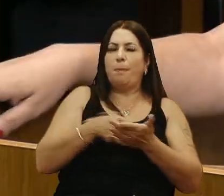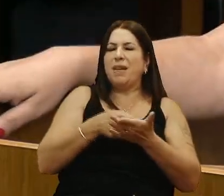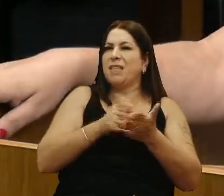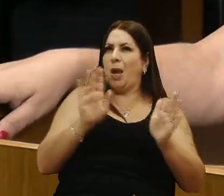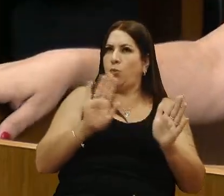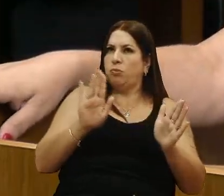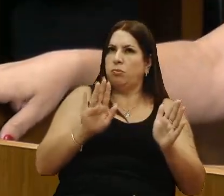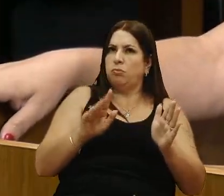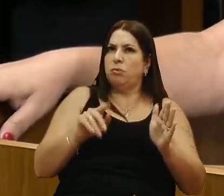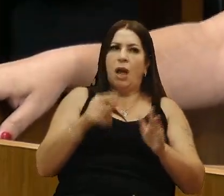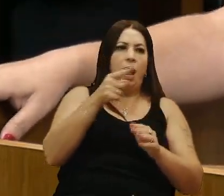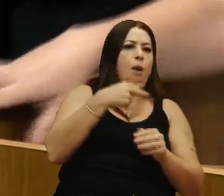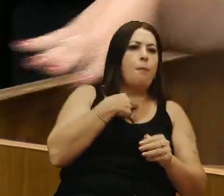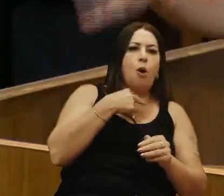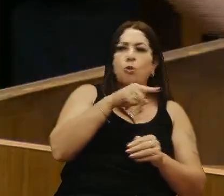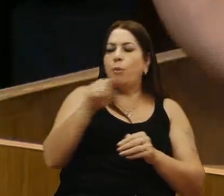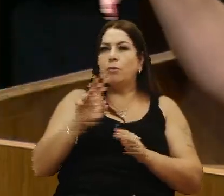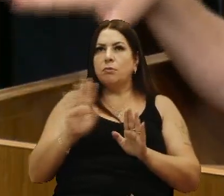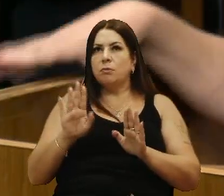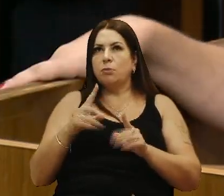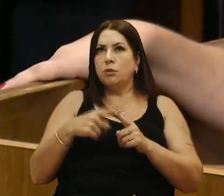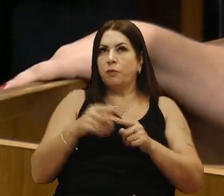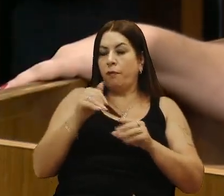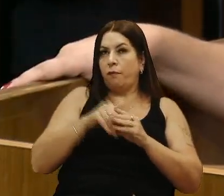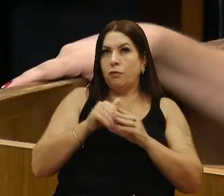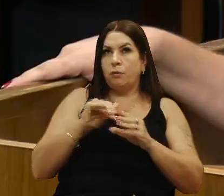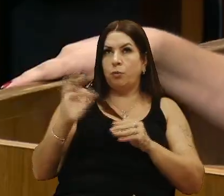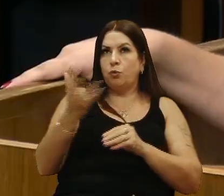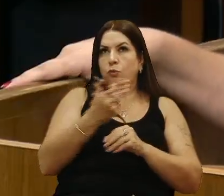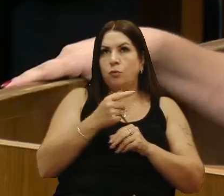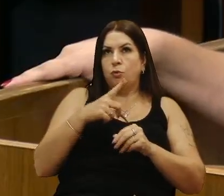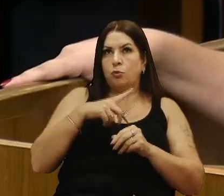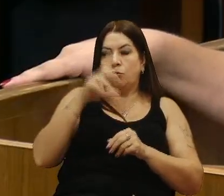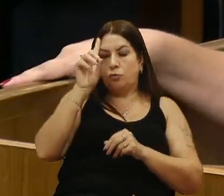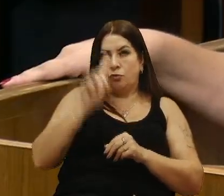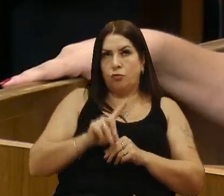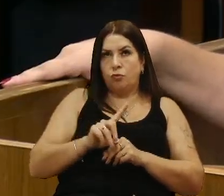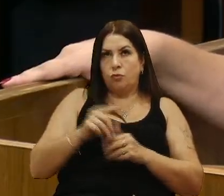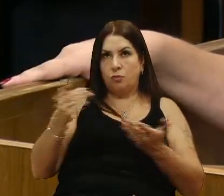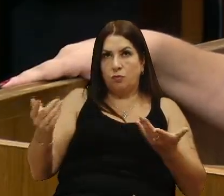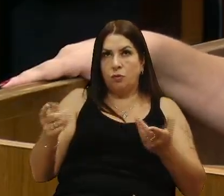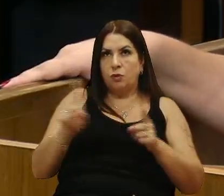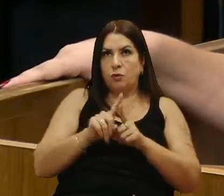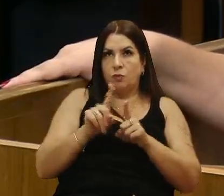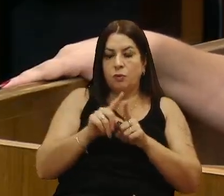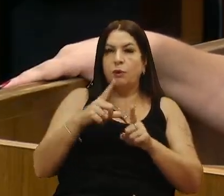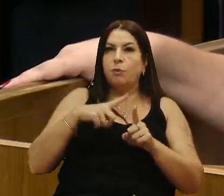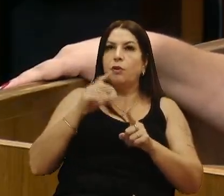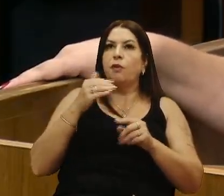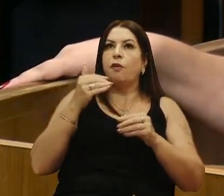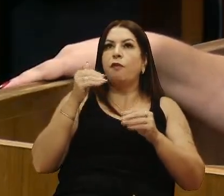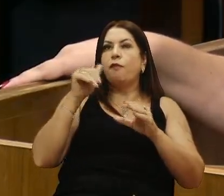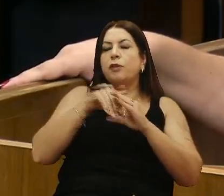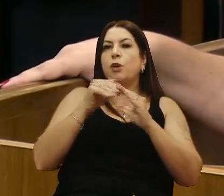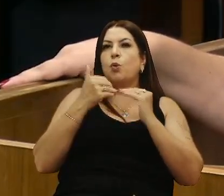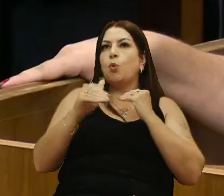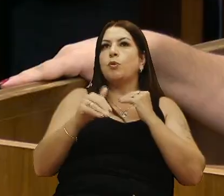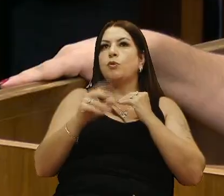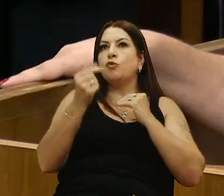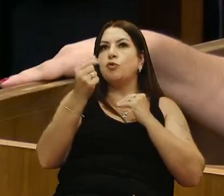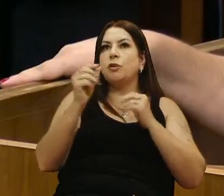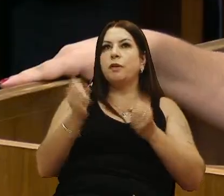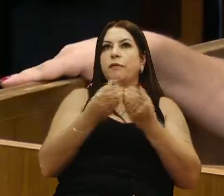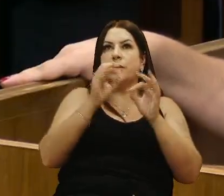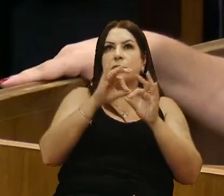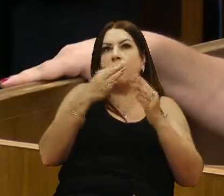pressão de, que não pode, que não isso, porque se foi votado para todos, todos teriam o direito. Assim como eu votei contra o dinheiro da festa